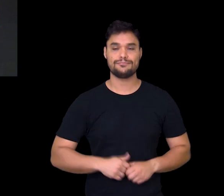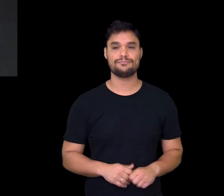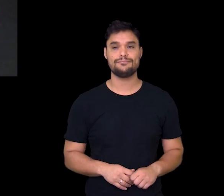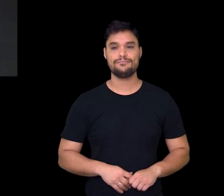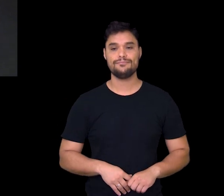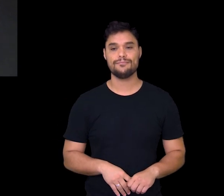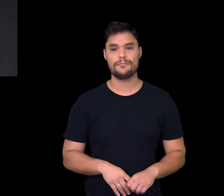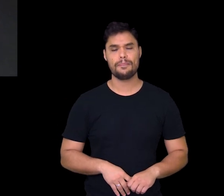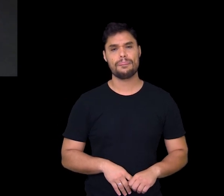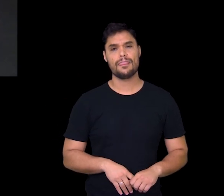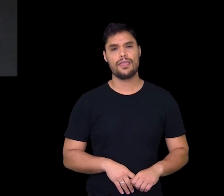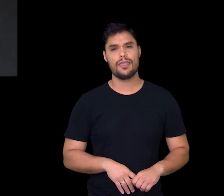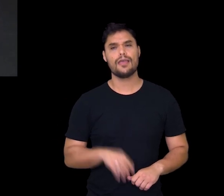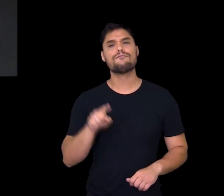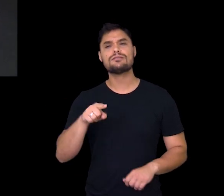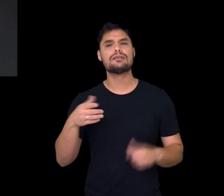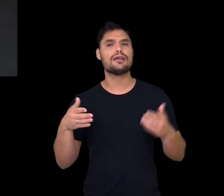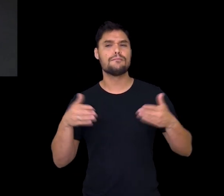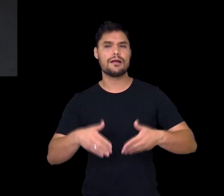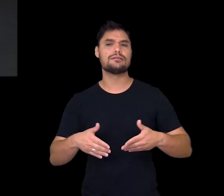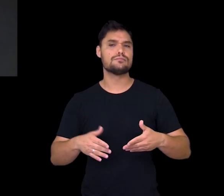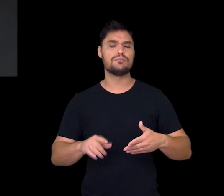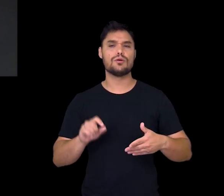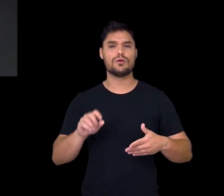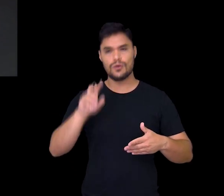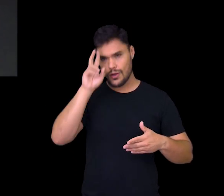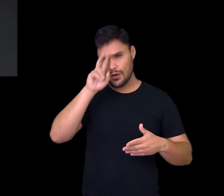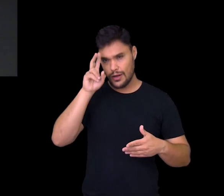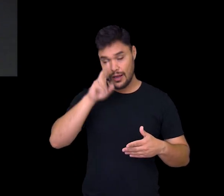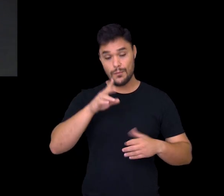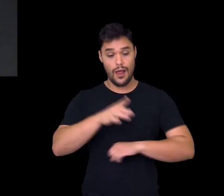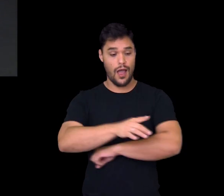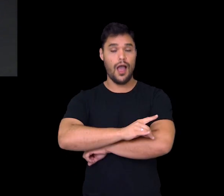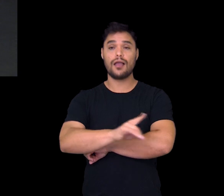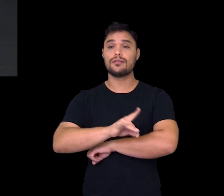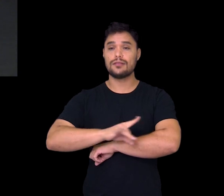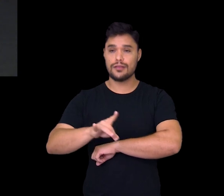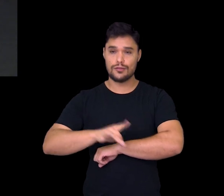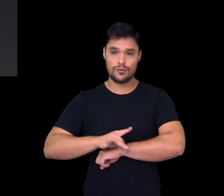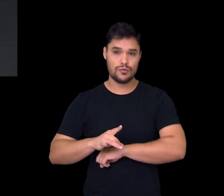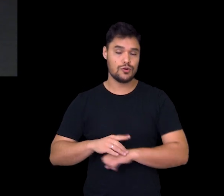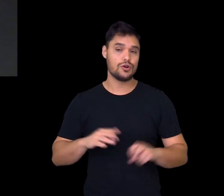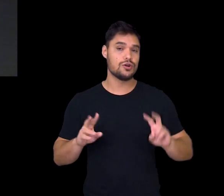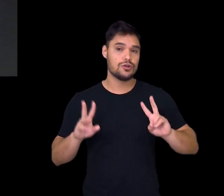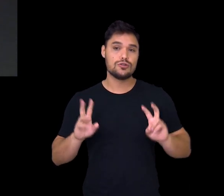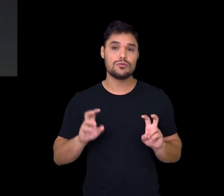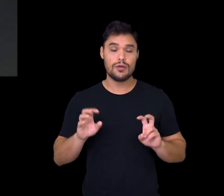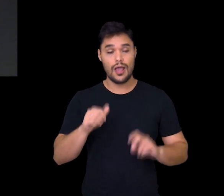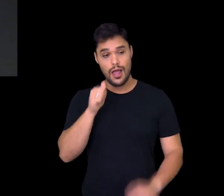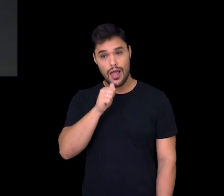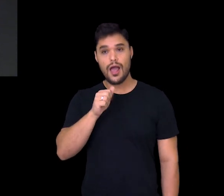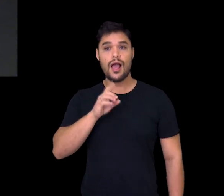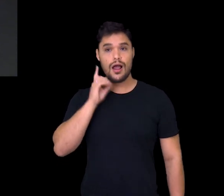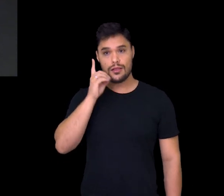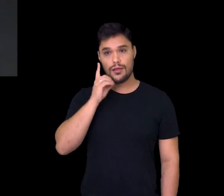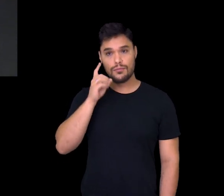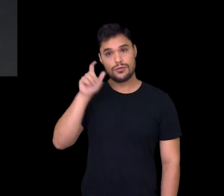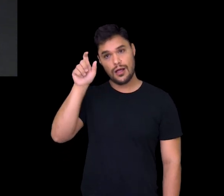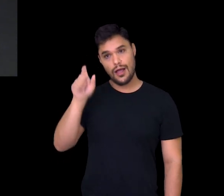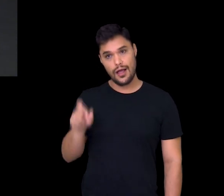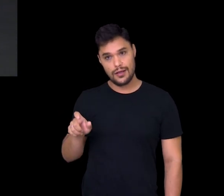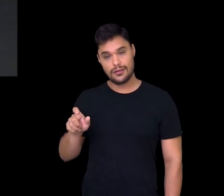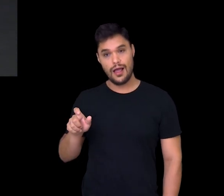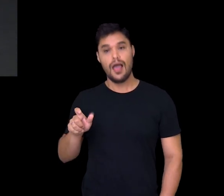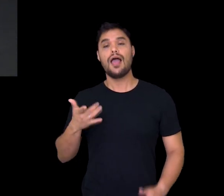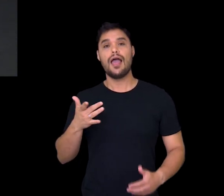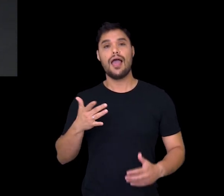participou, que foi bastante especial, a arquitetura se envolveu também, que a gente recebeu uma deputada, na época, tetraplégica, né?